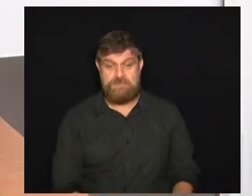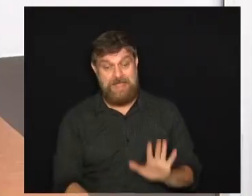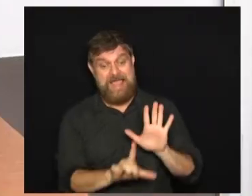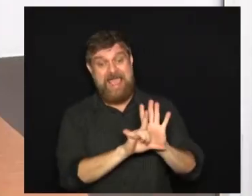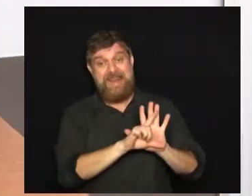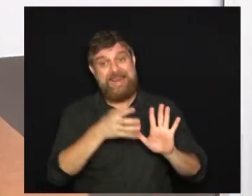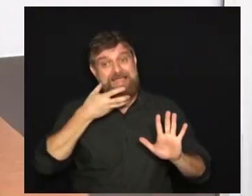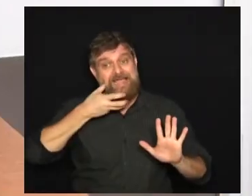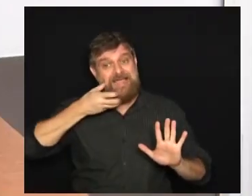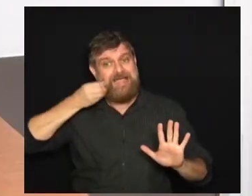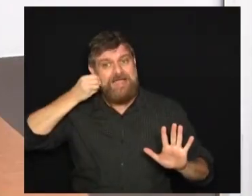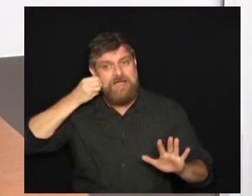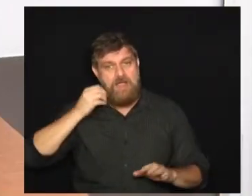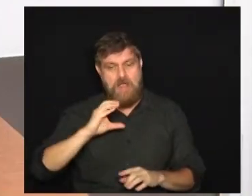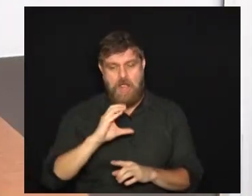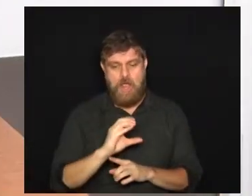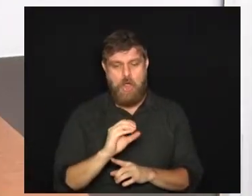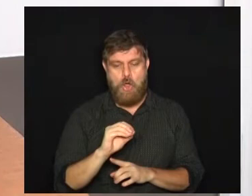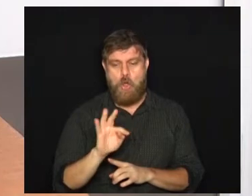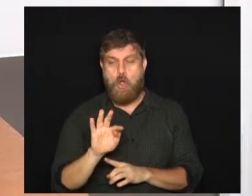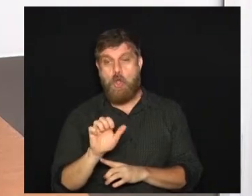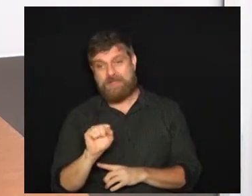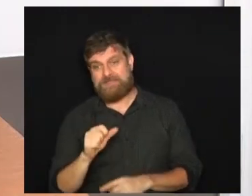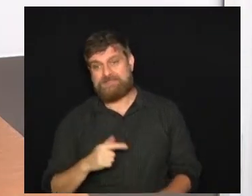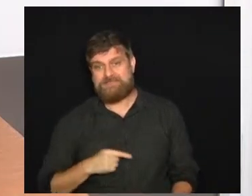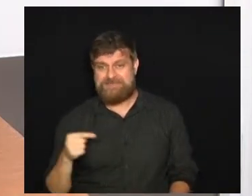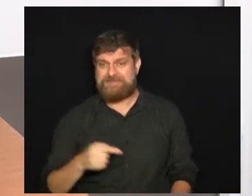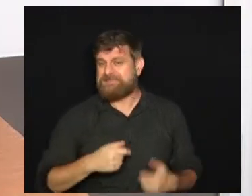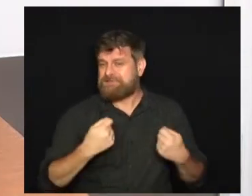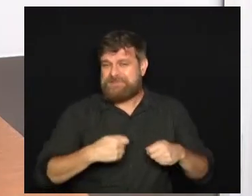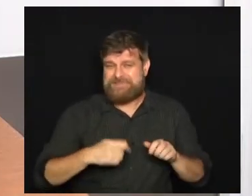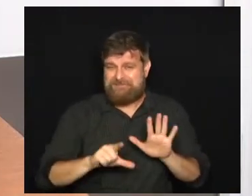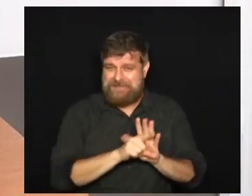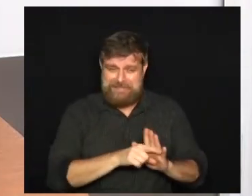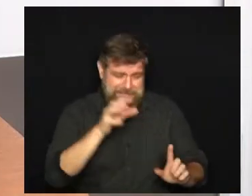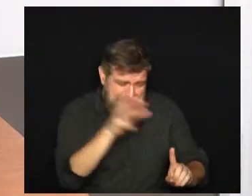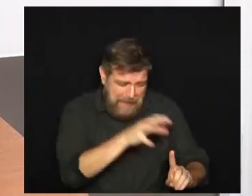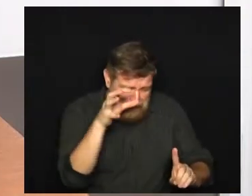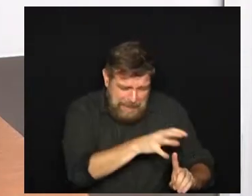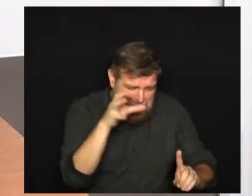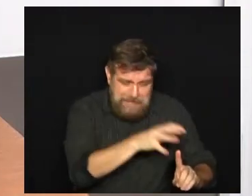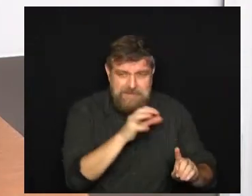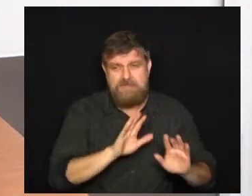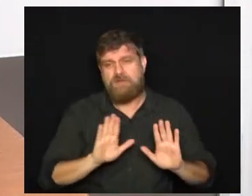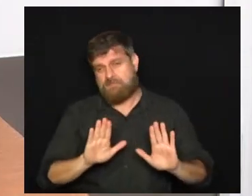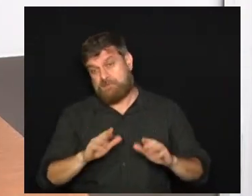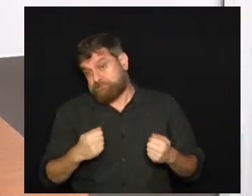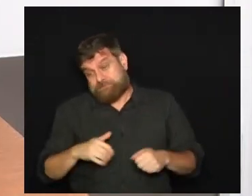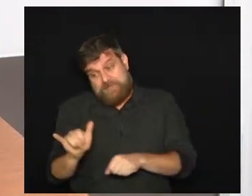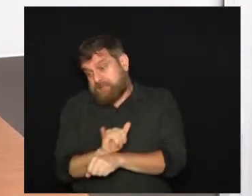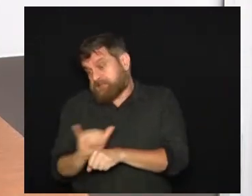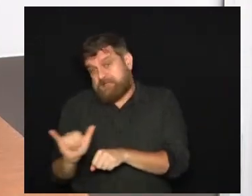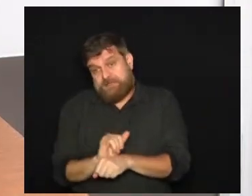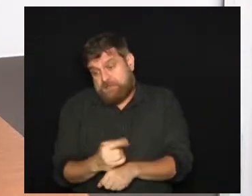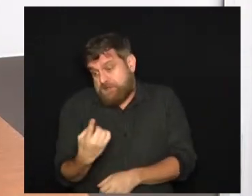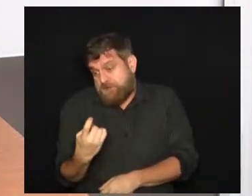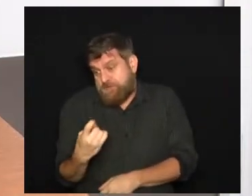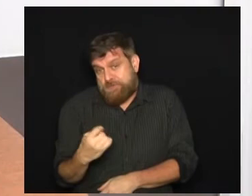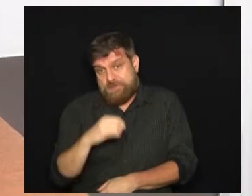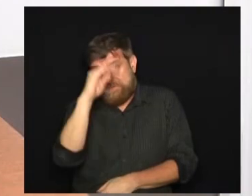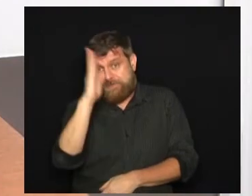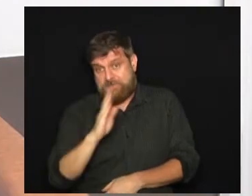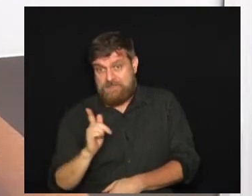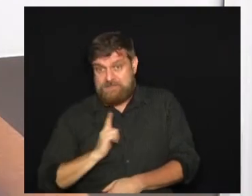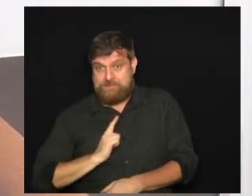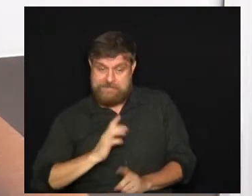seria que a espontaneidade de contratar sem ter a pressão da cota, né? Mas tudo bem, se esse é um instrumento que a gente tem instituído, vamos trabalhar